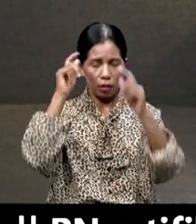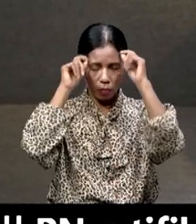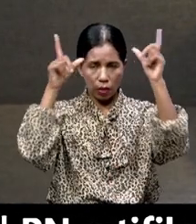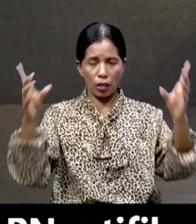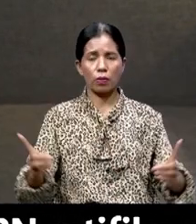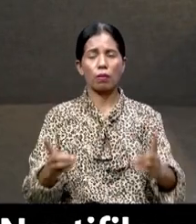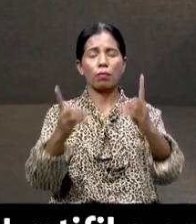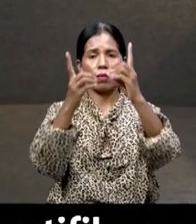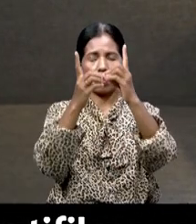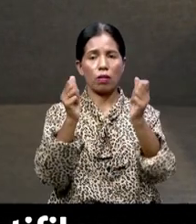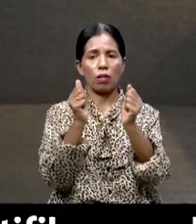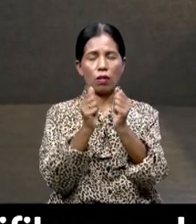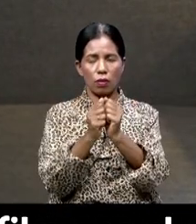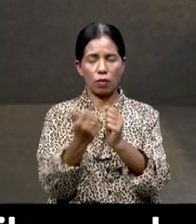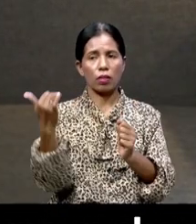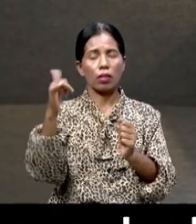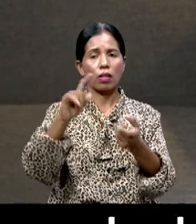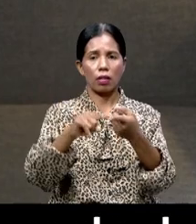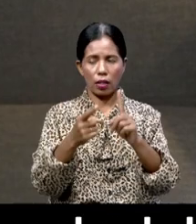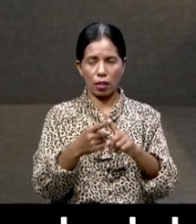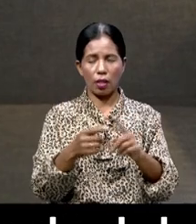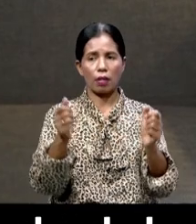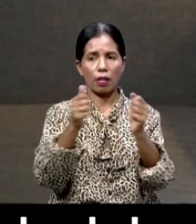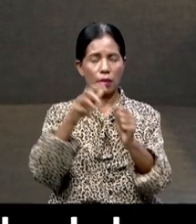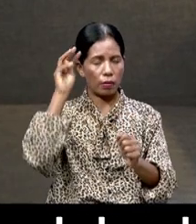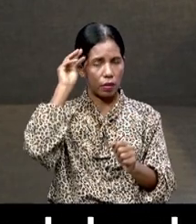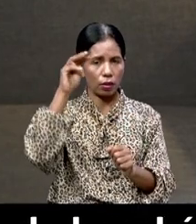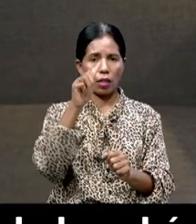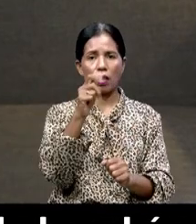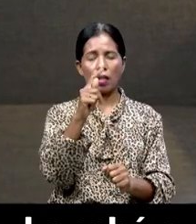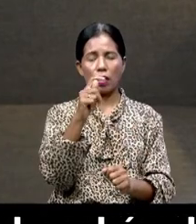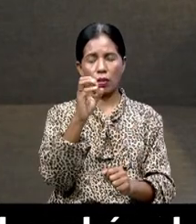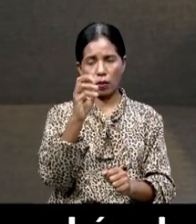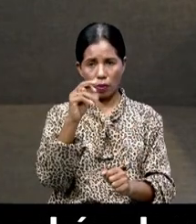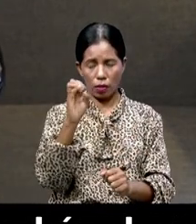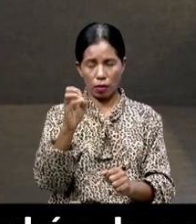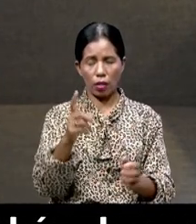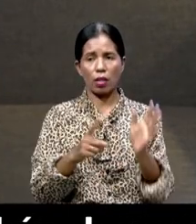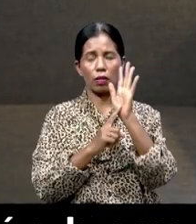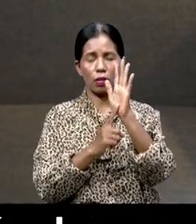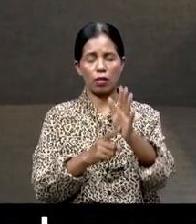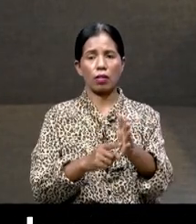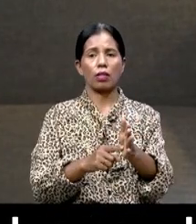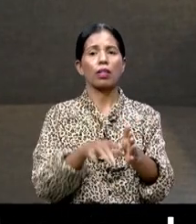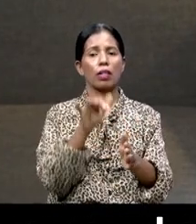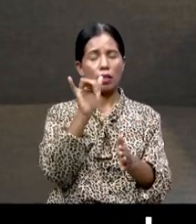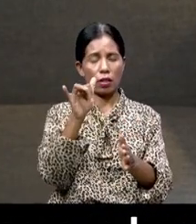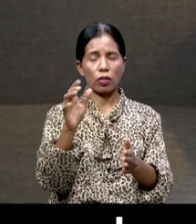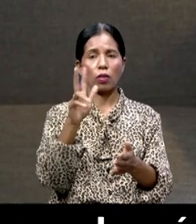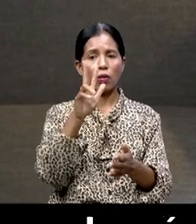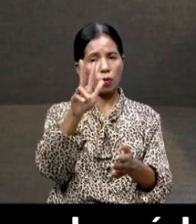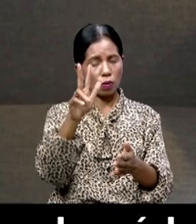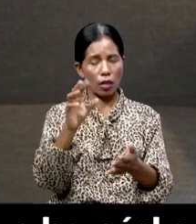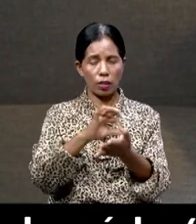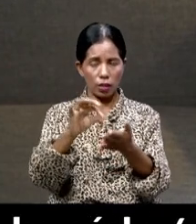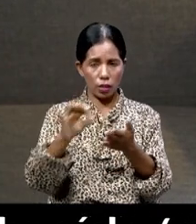homólogo, ministro Tete António, né? Que aborda continuação do acordo estolo, né? Que assina em hora anterior, e a dia 8